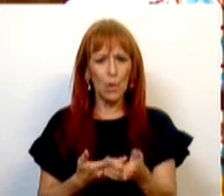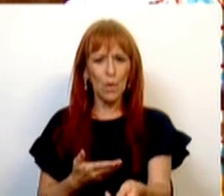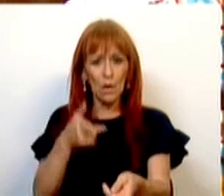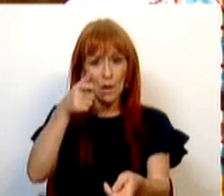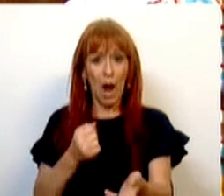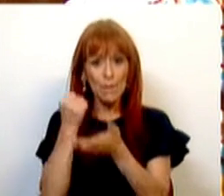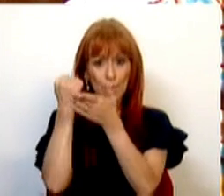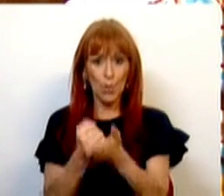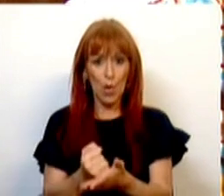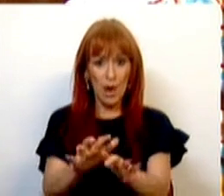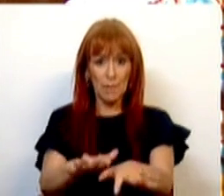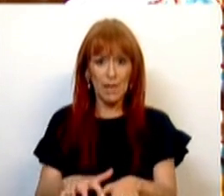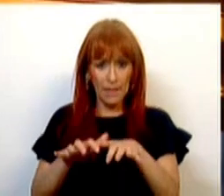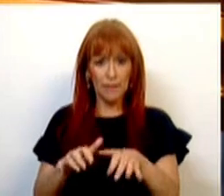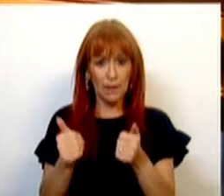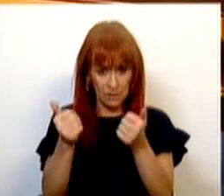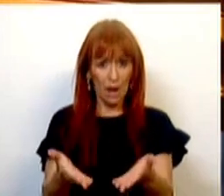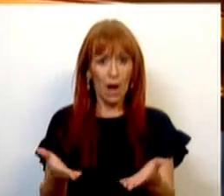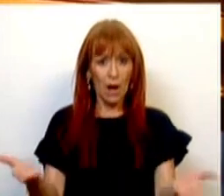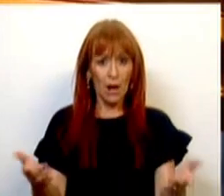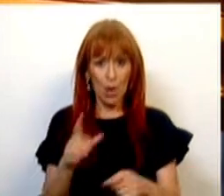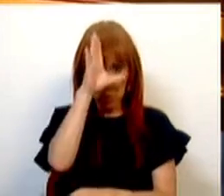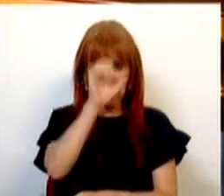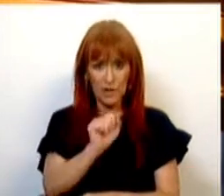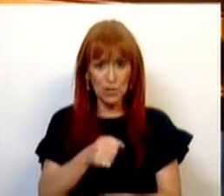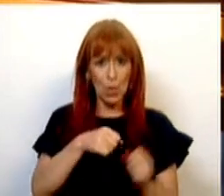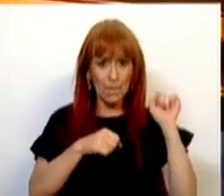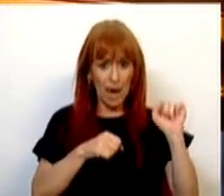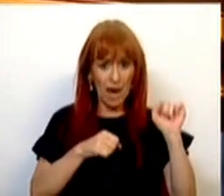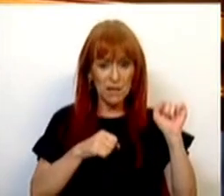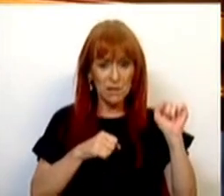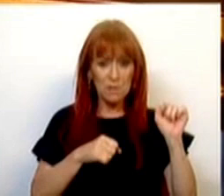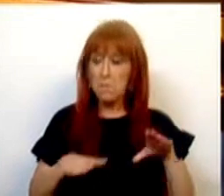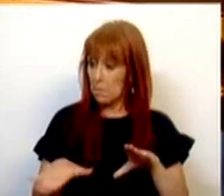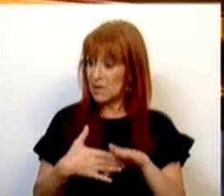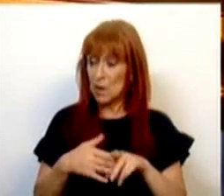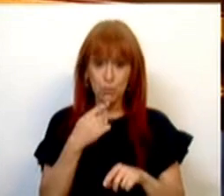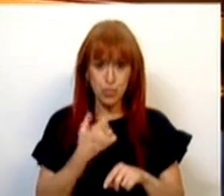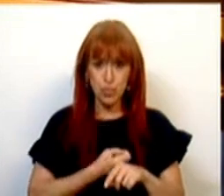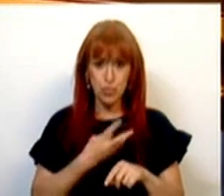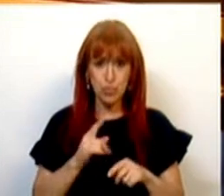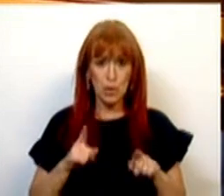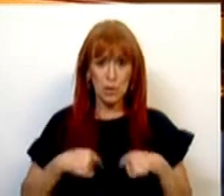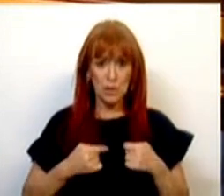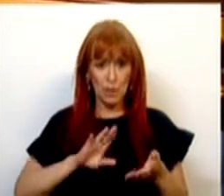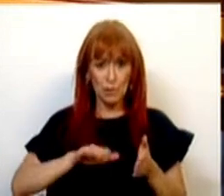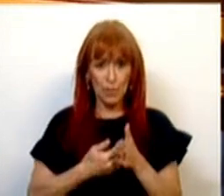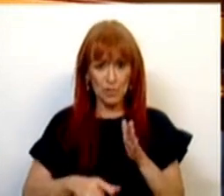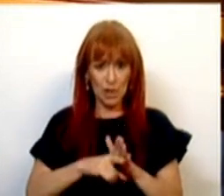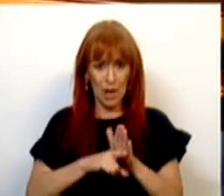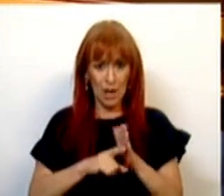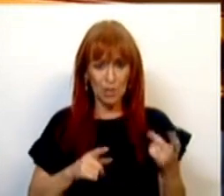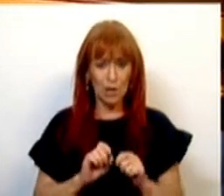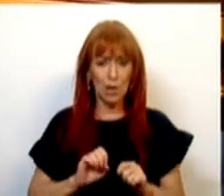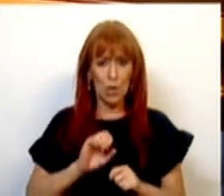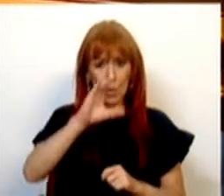de apoio parlamentar ao Governo PS, participou em muitas dessas iniciativas legislativas, nomeadamente